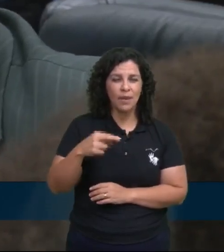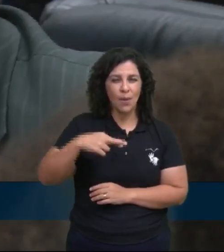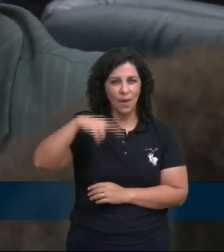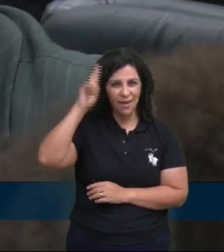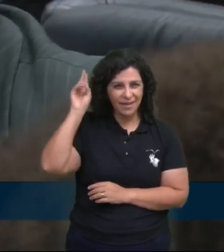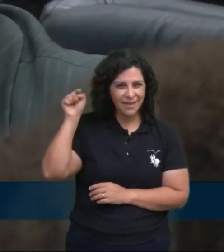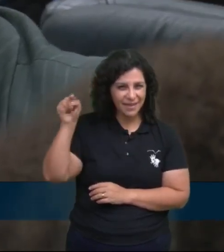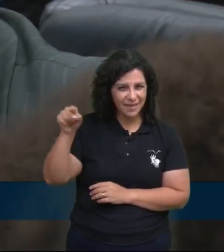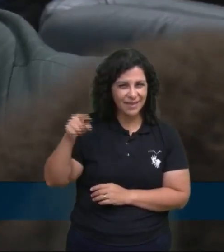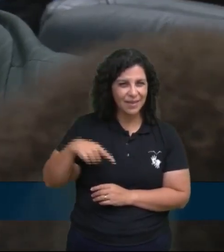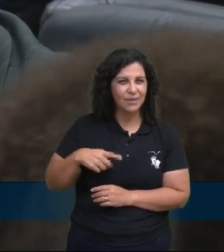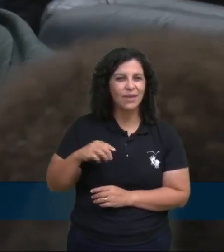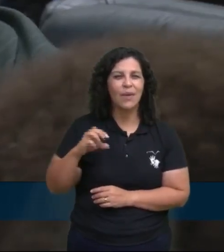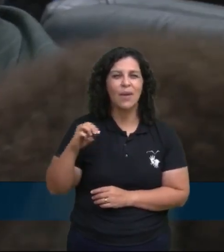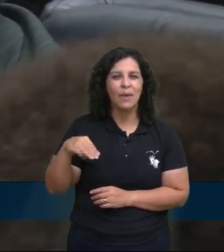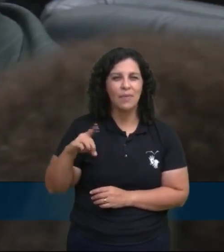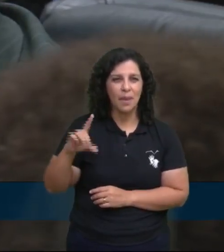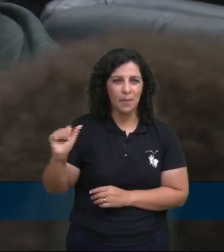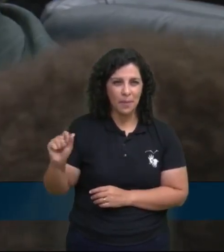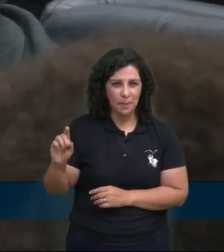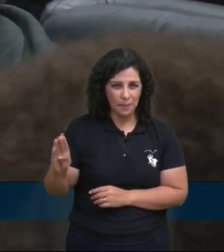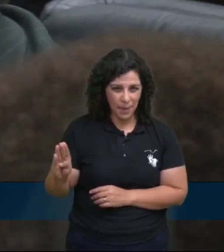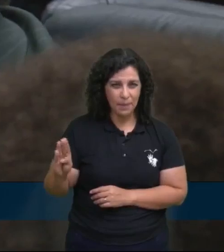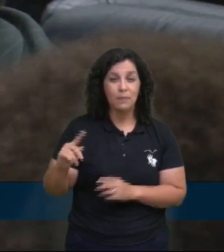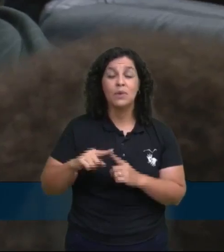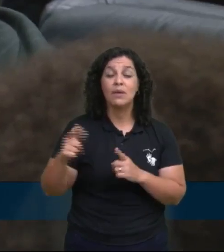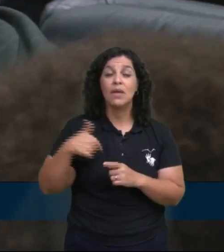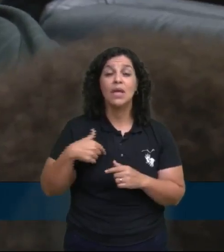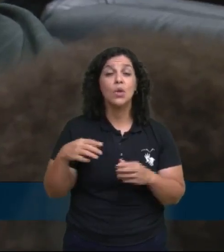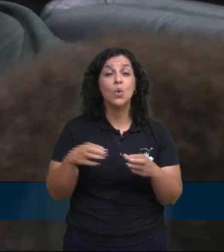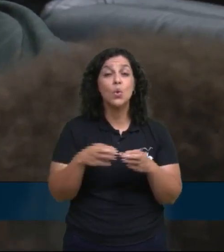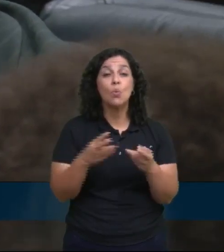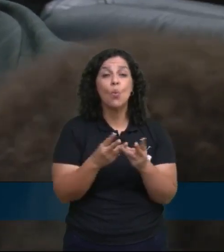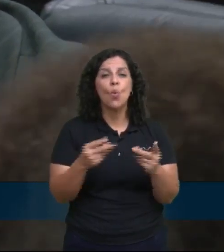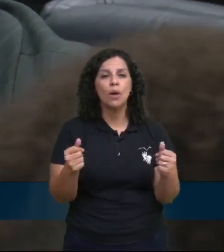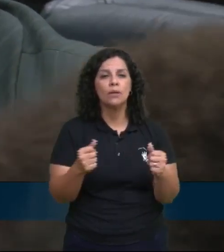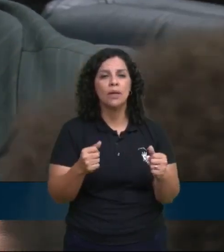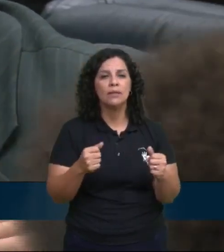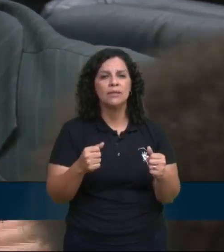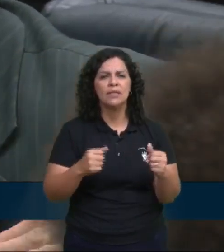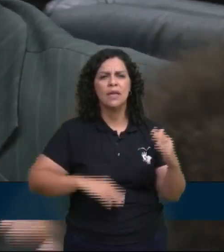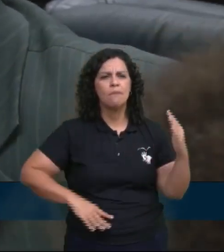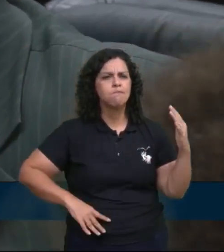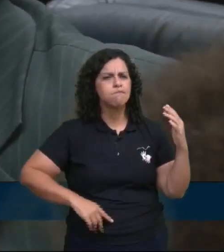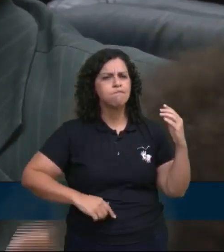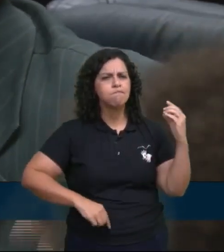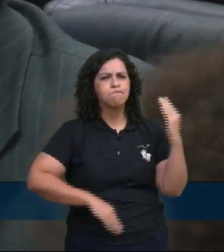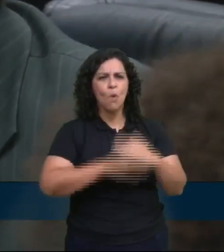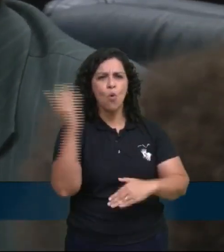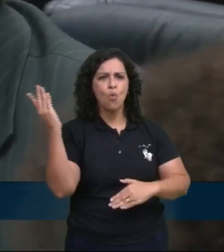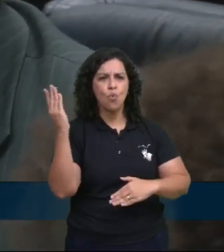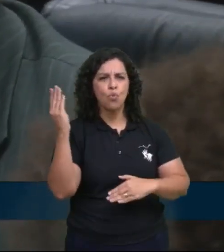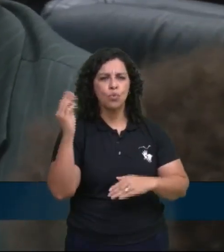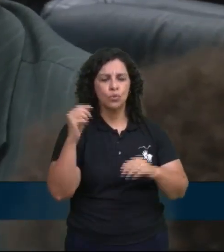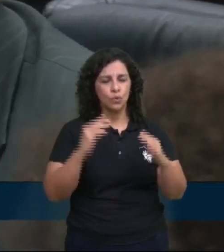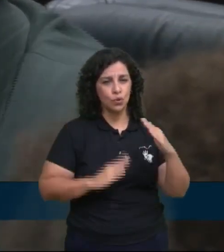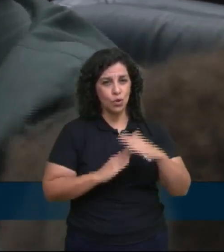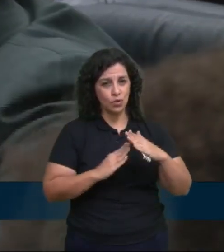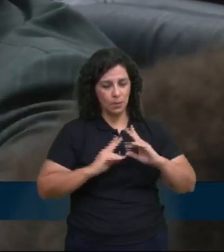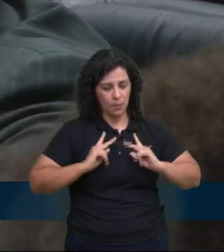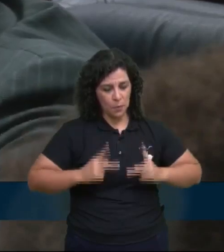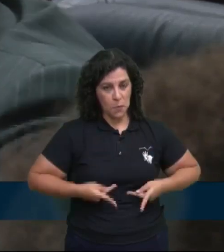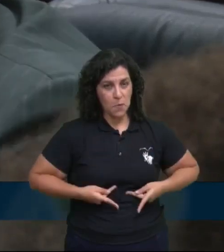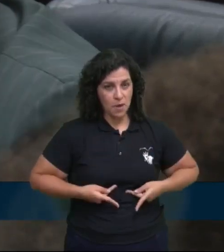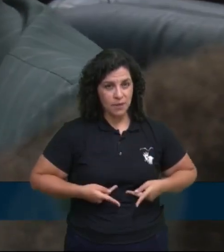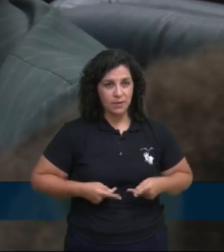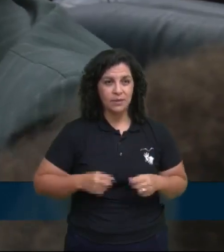Requião, que era do MDB, por conta da sua qualidade, e que ultrapassa esses limites da nossa existência humana, e